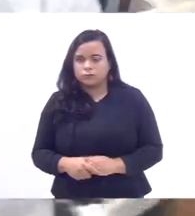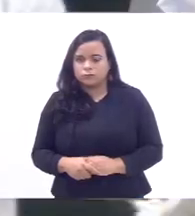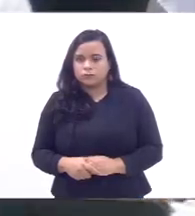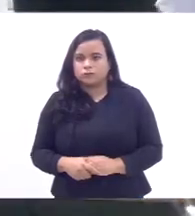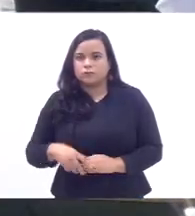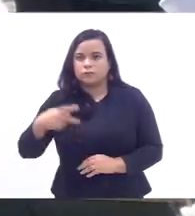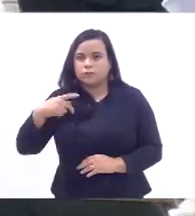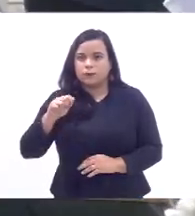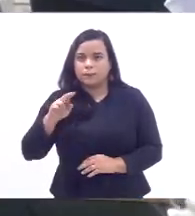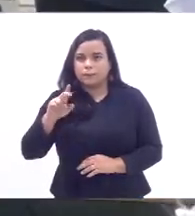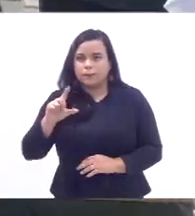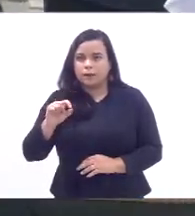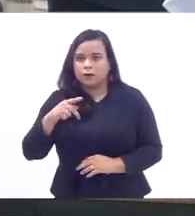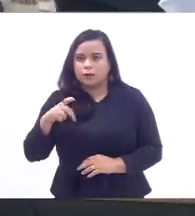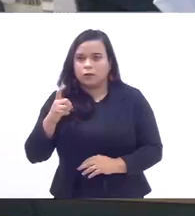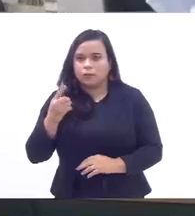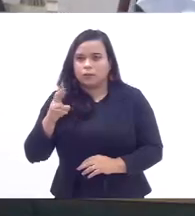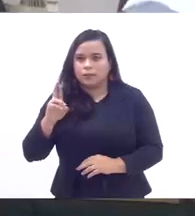Paulo Pedro,